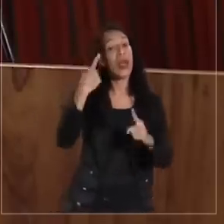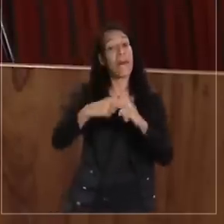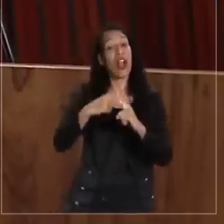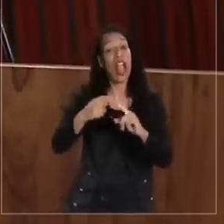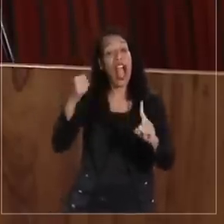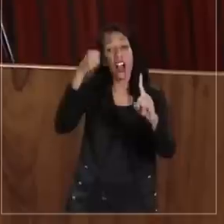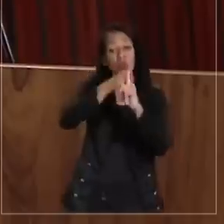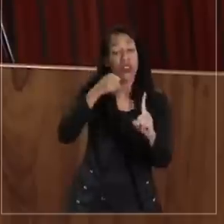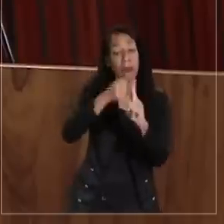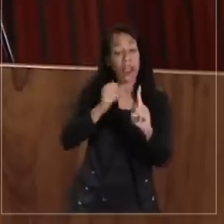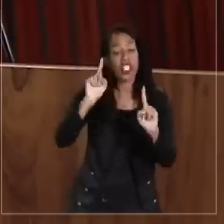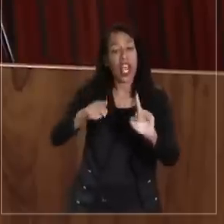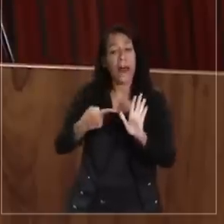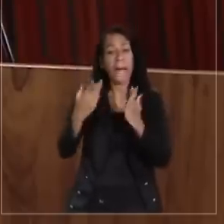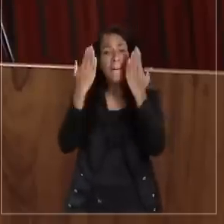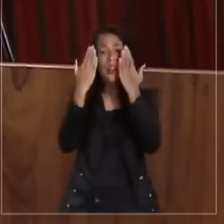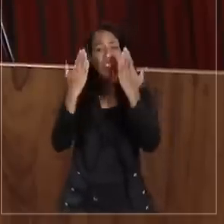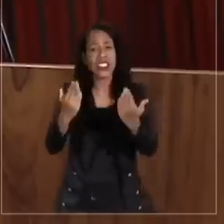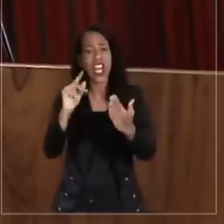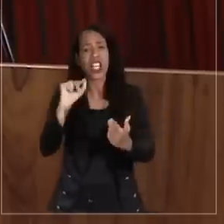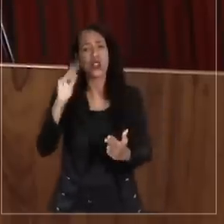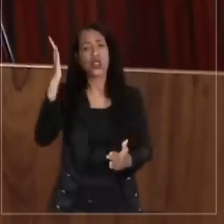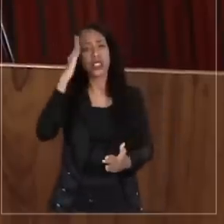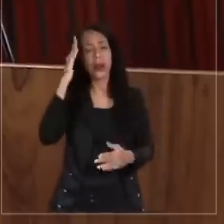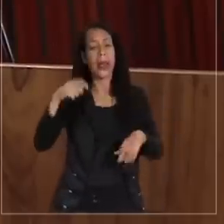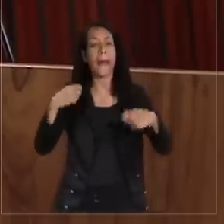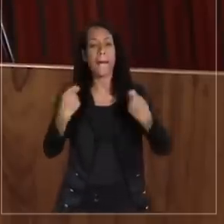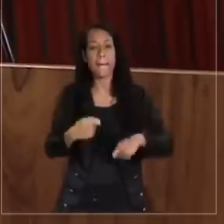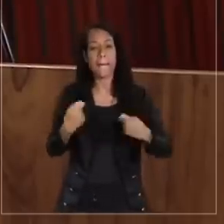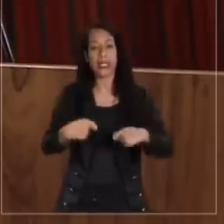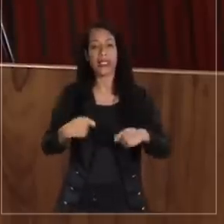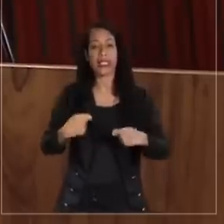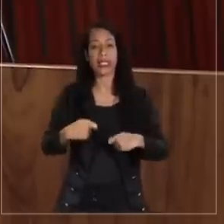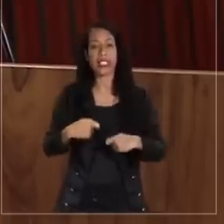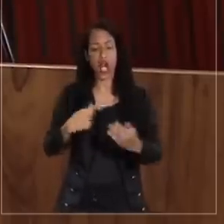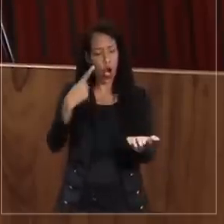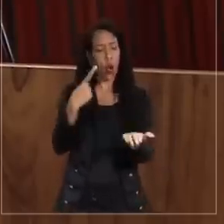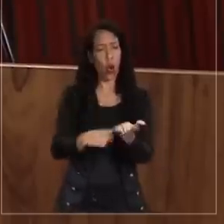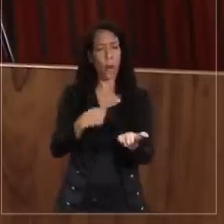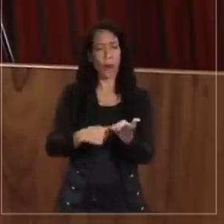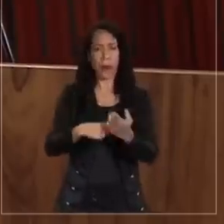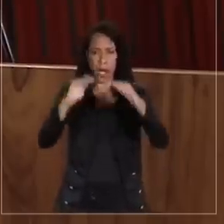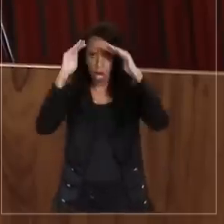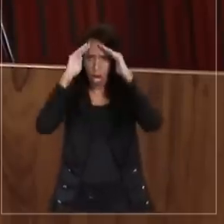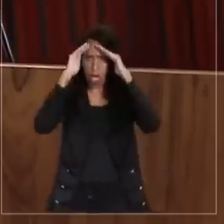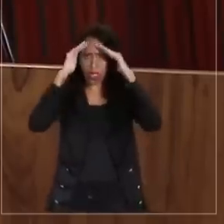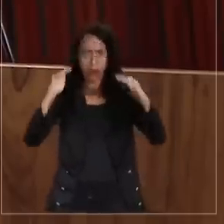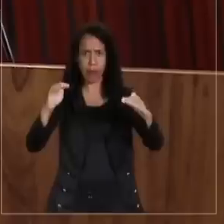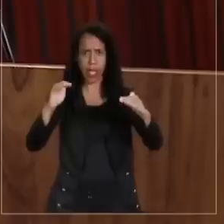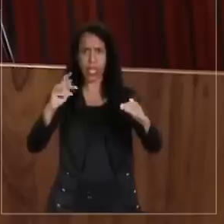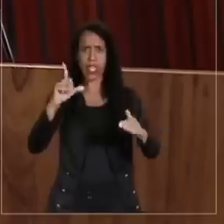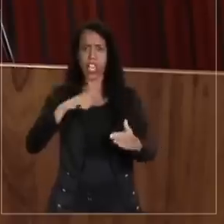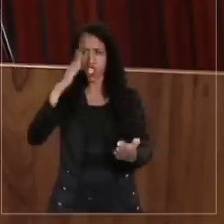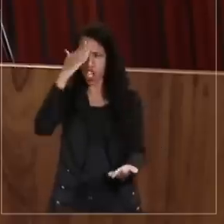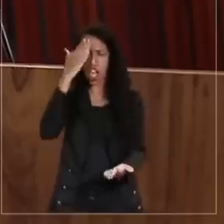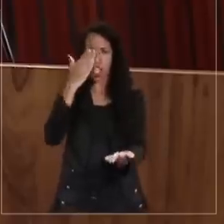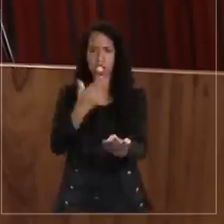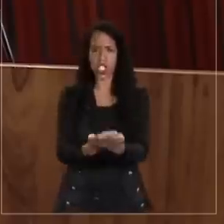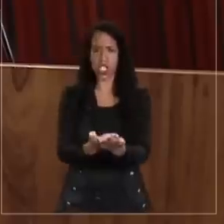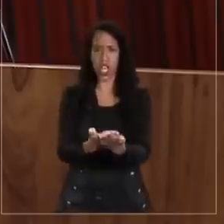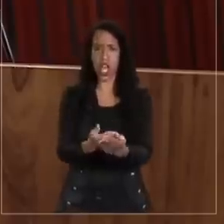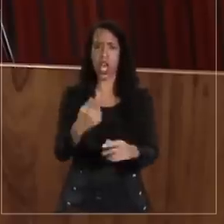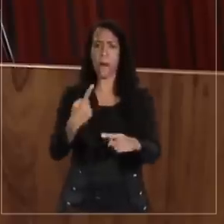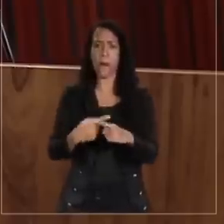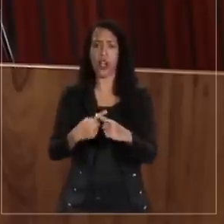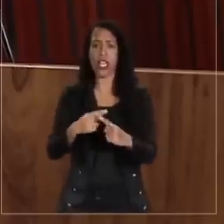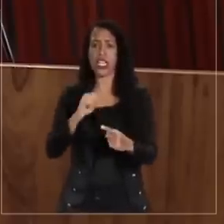posta, a notabilidade do saber. Então, é preciso que haja comprometimento, respeito, para que se tenha confiabilidade, sem o que não